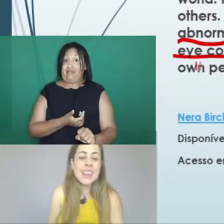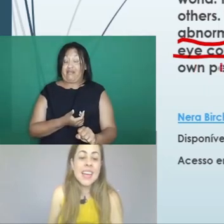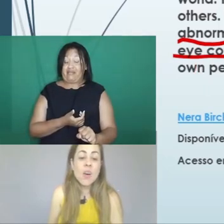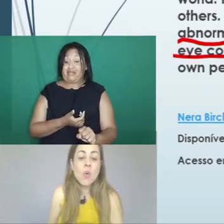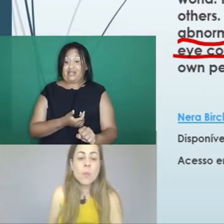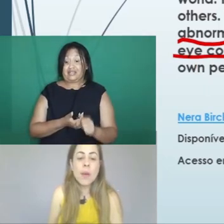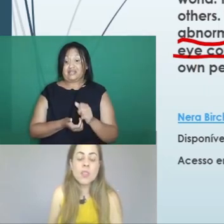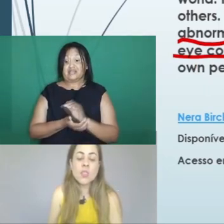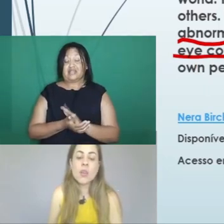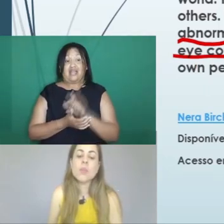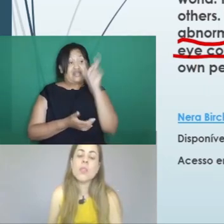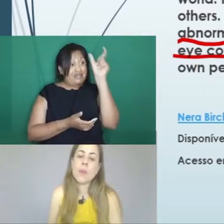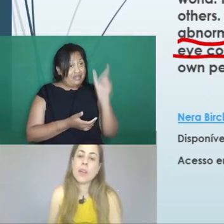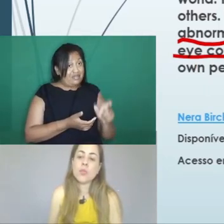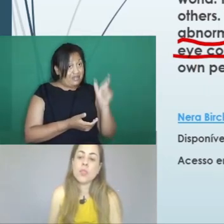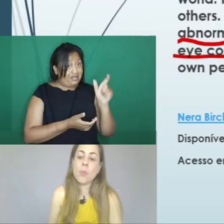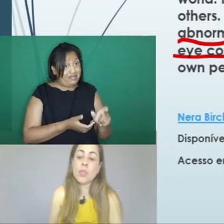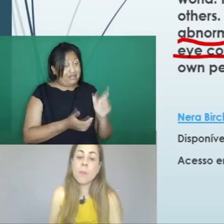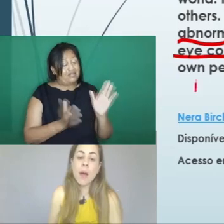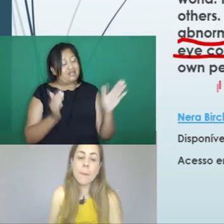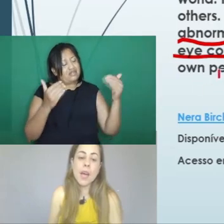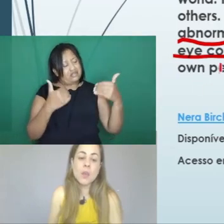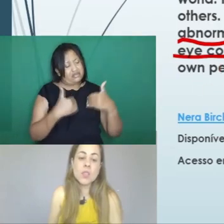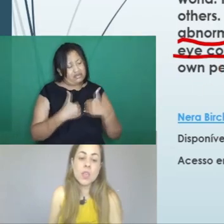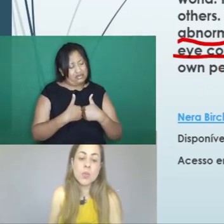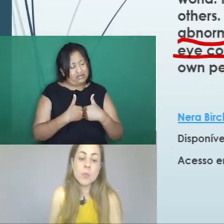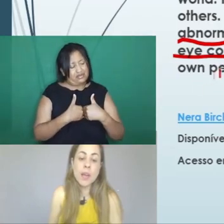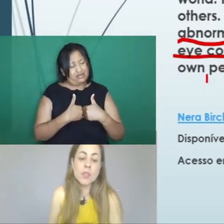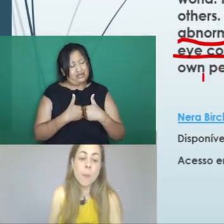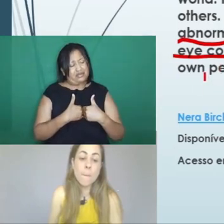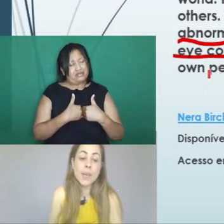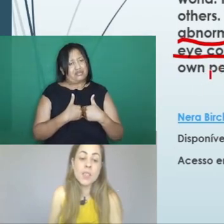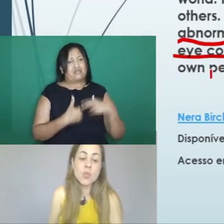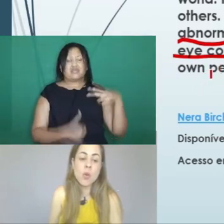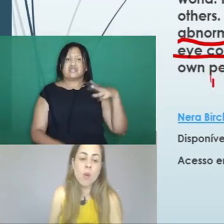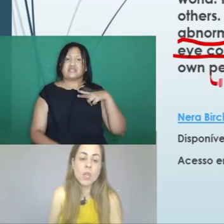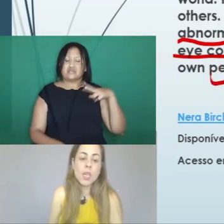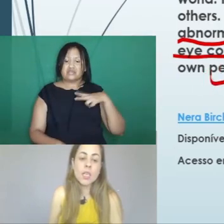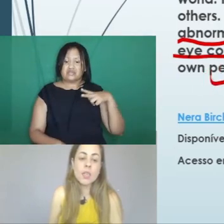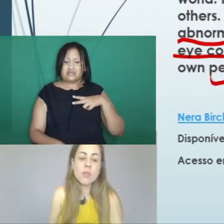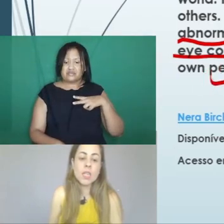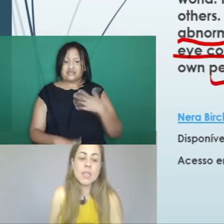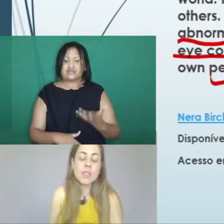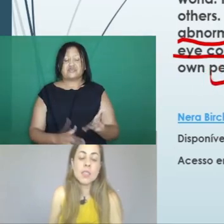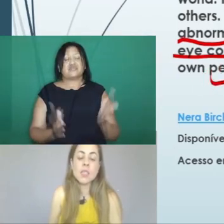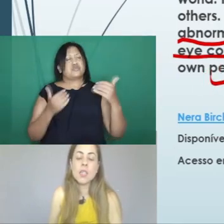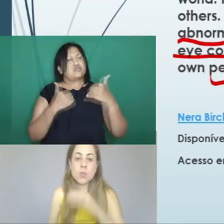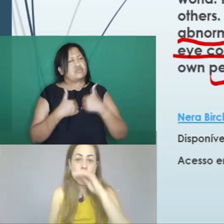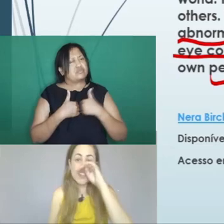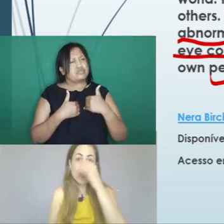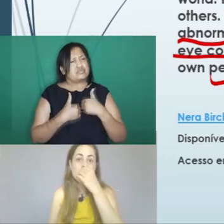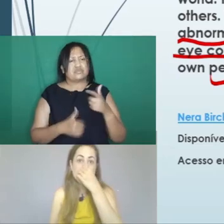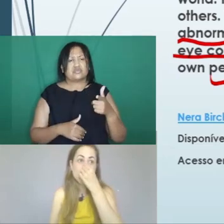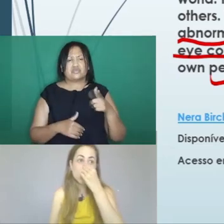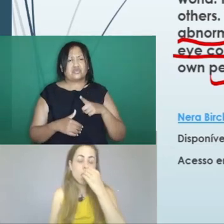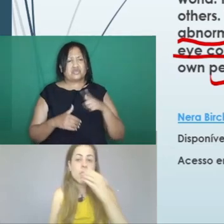de um personal Então pode mapear o seu espectro pessoal então ele tá dizendo aqui que